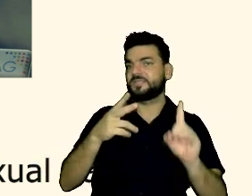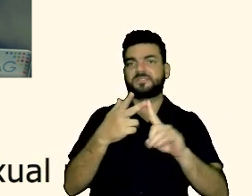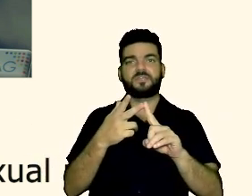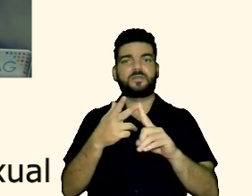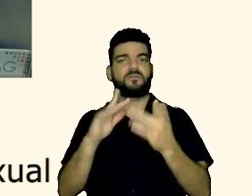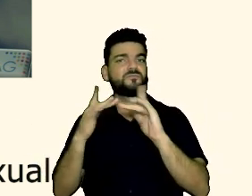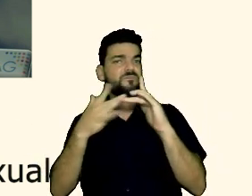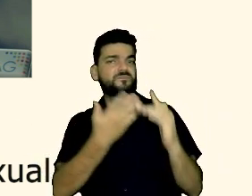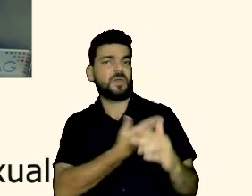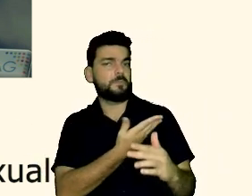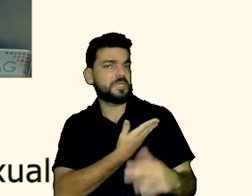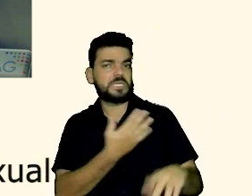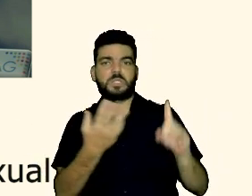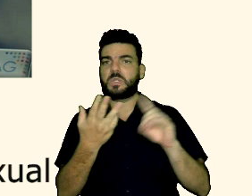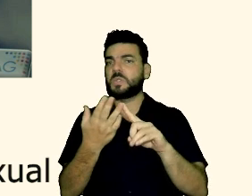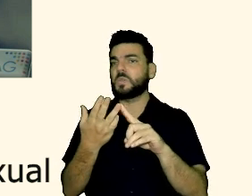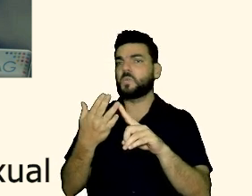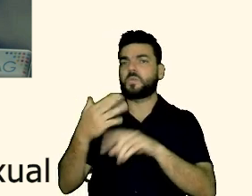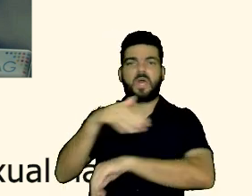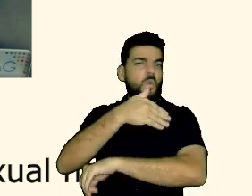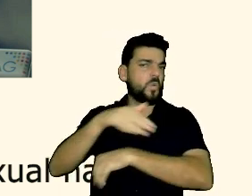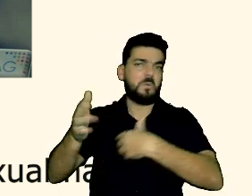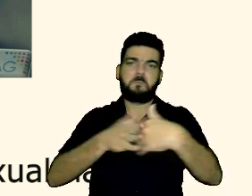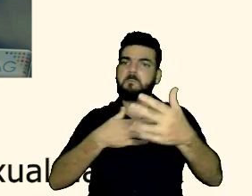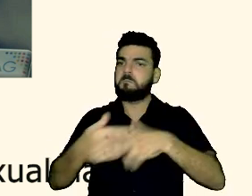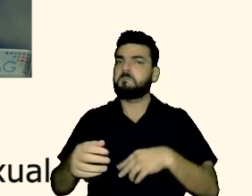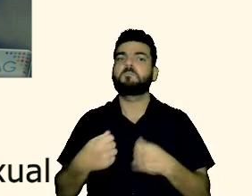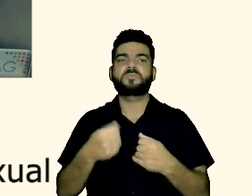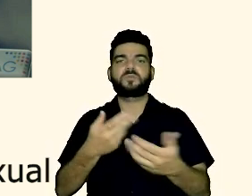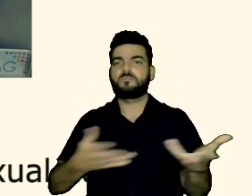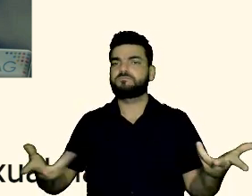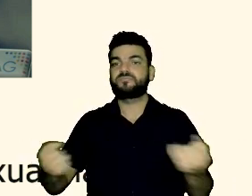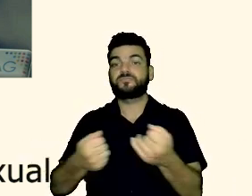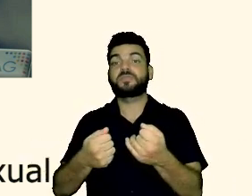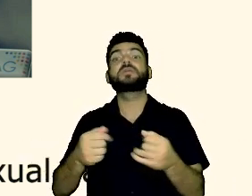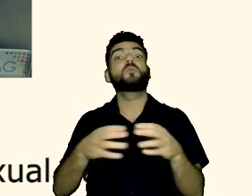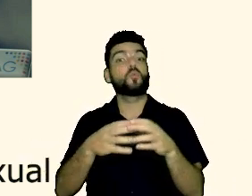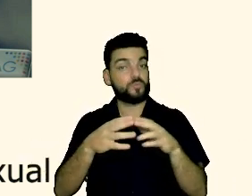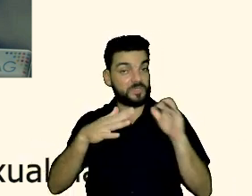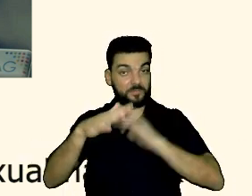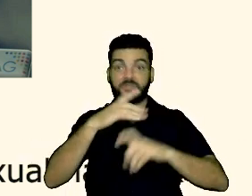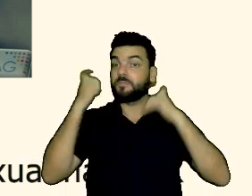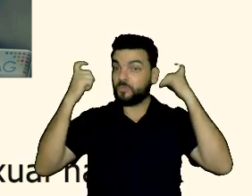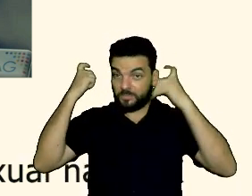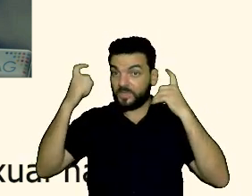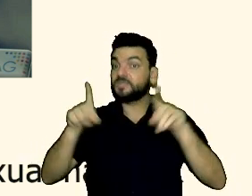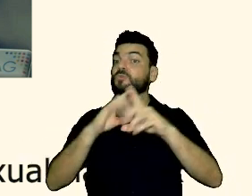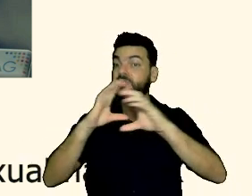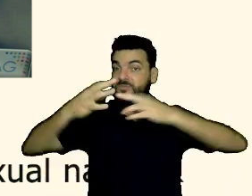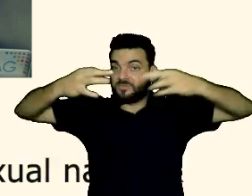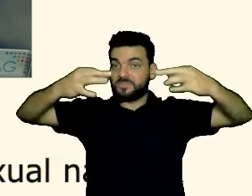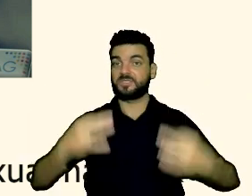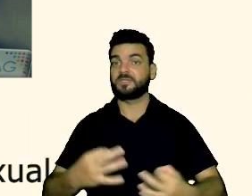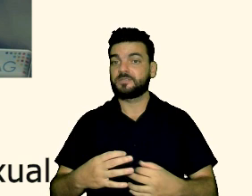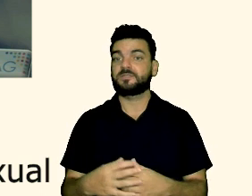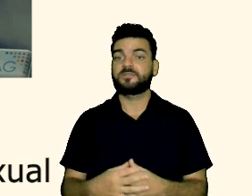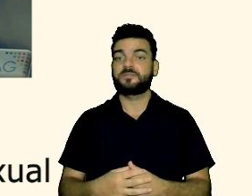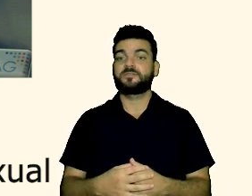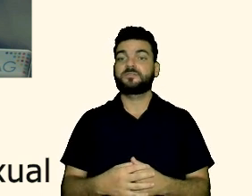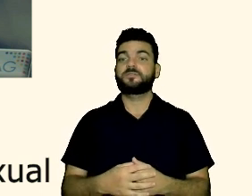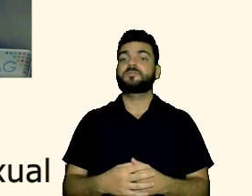as organizações também, né? Então, o que que nós queremos da comunicação, que é a pergunta que eu coloco